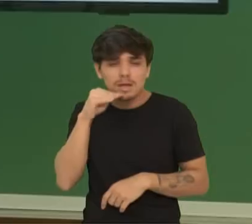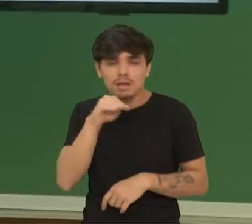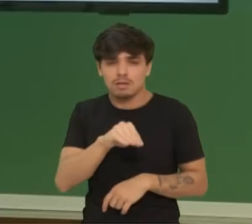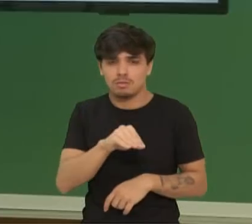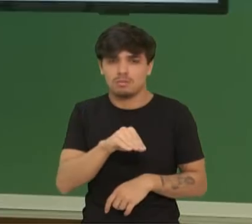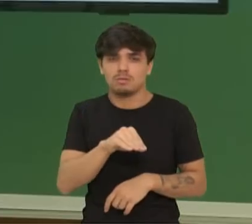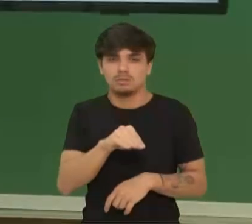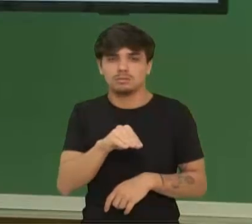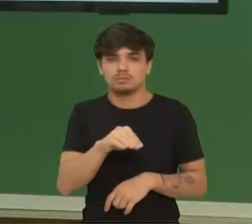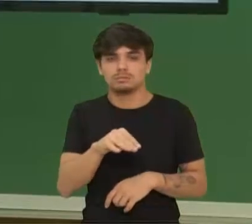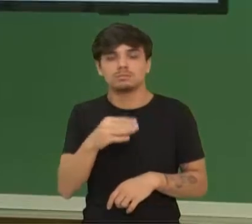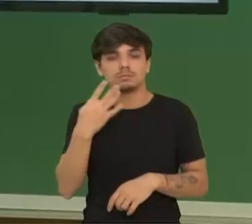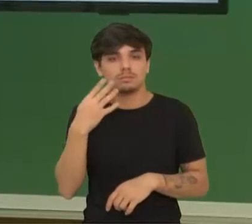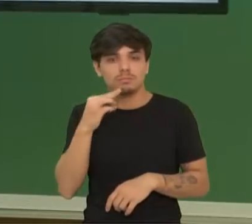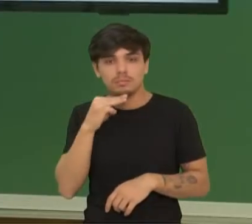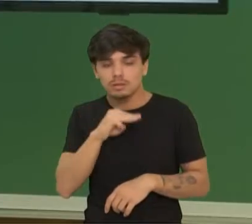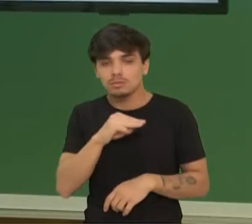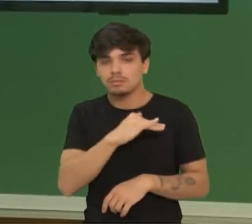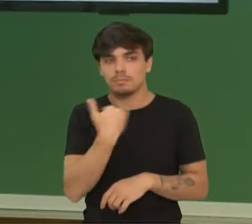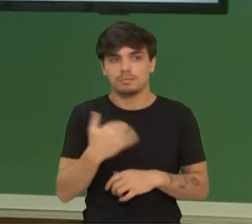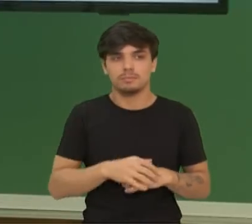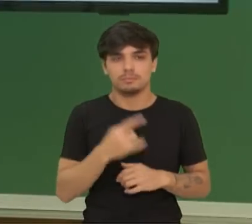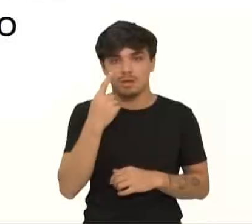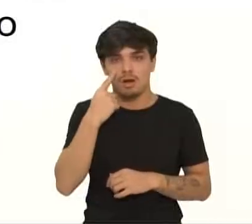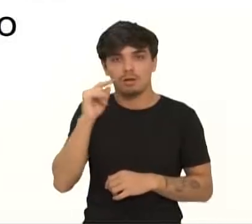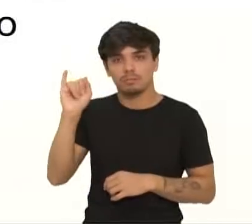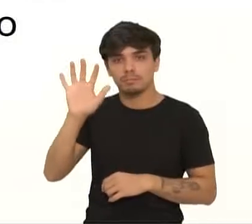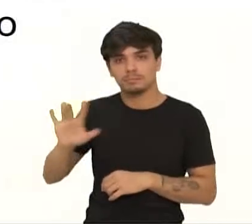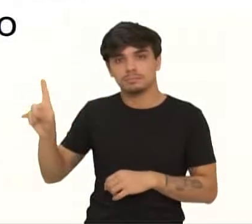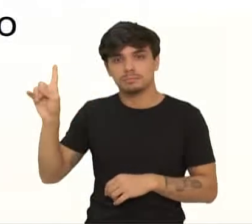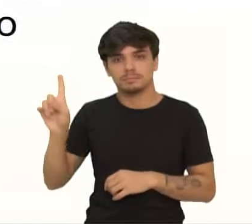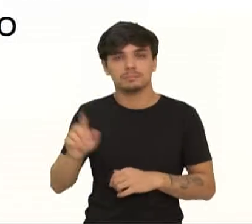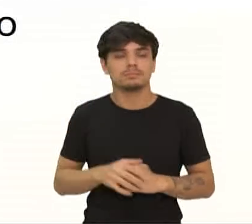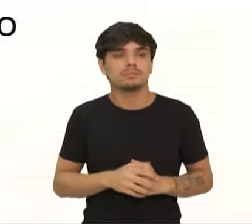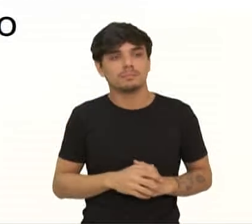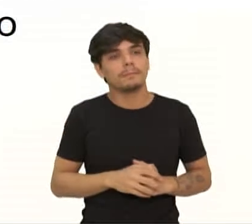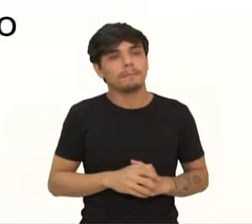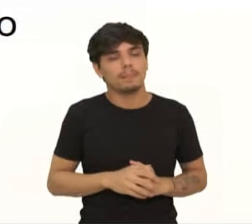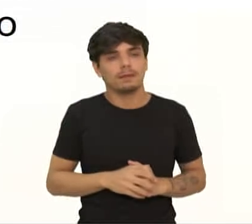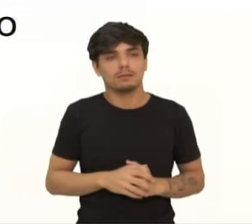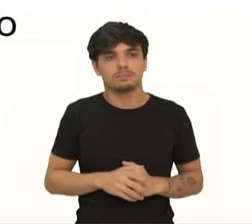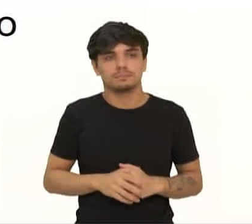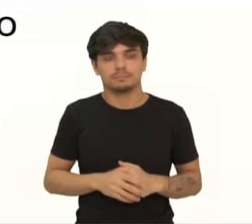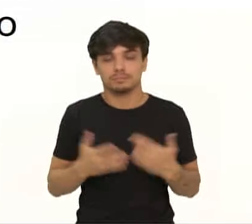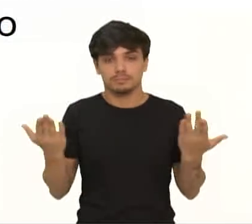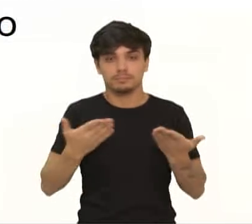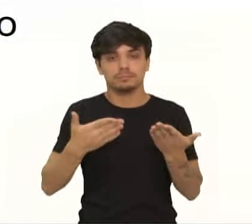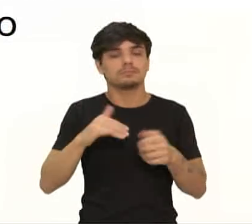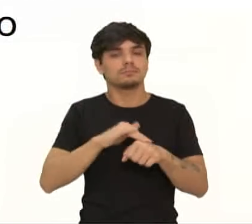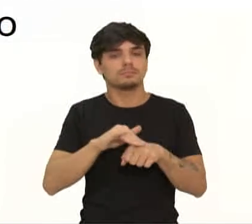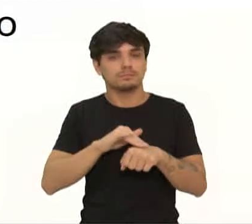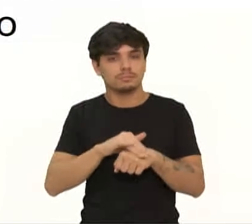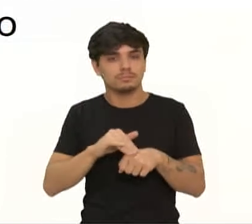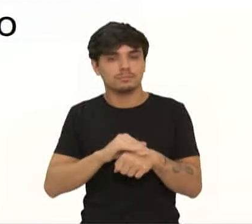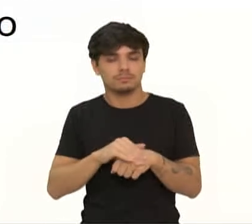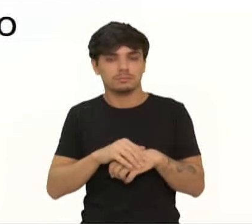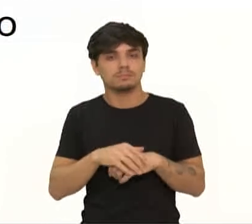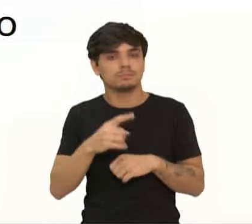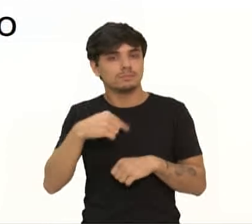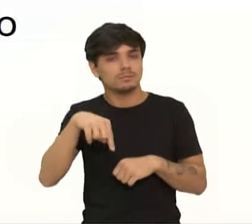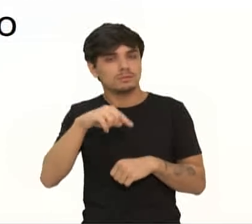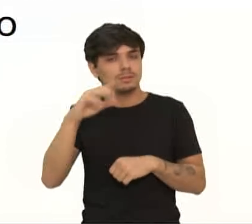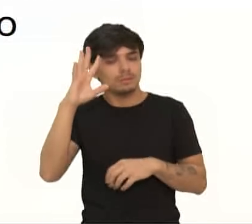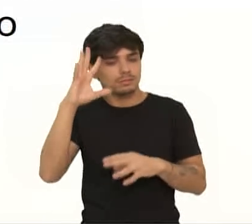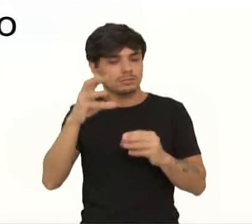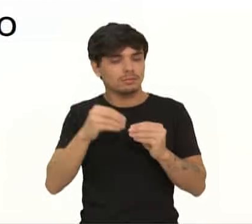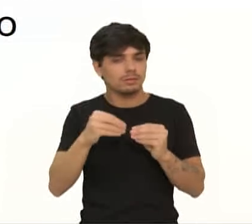gente. Olha lá, isso é uma gravura, tá? Nós vamos conversar e vamos, vocês vão entender